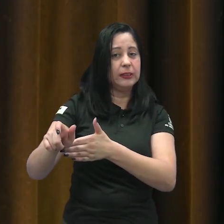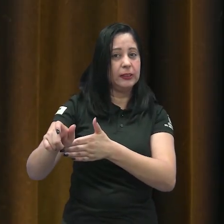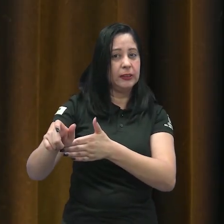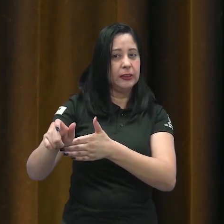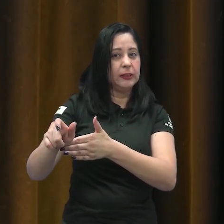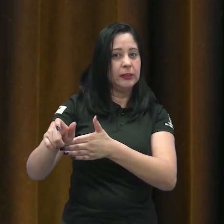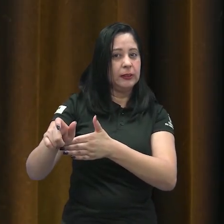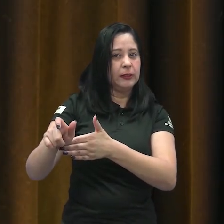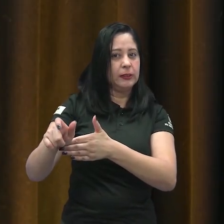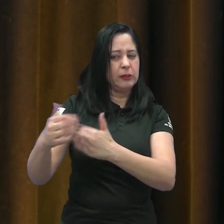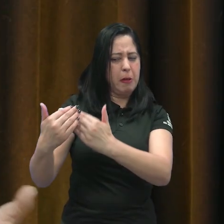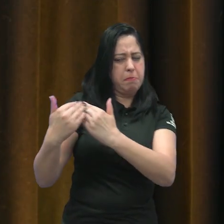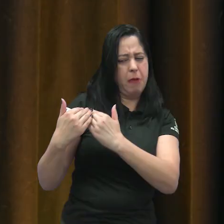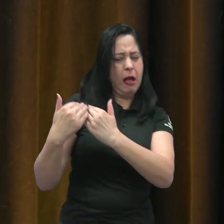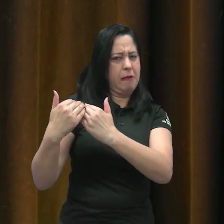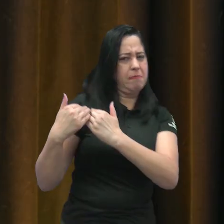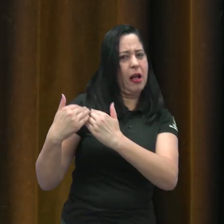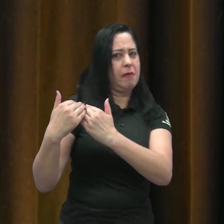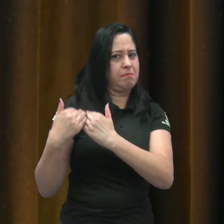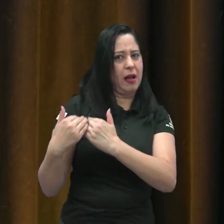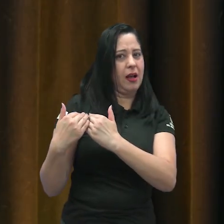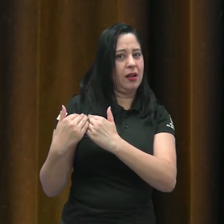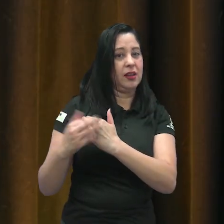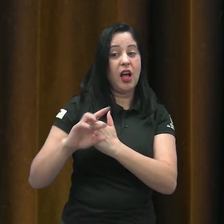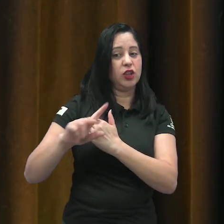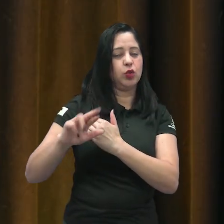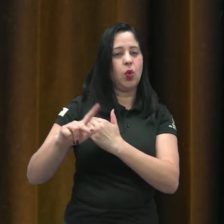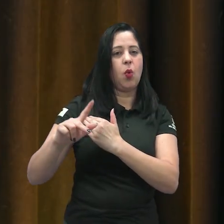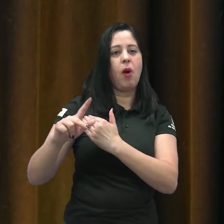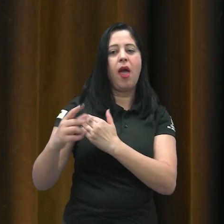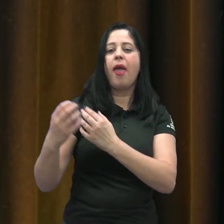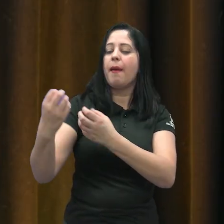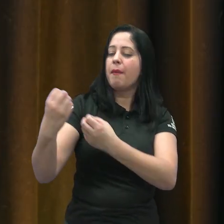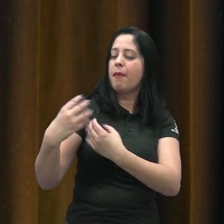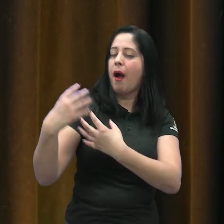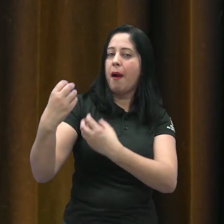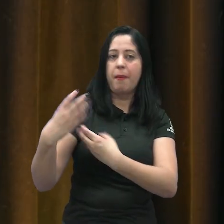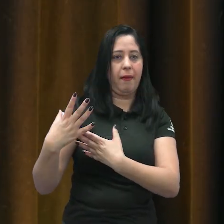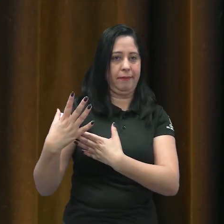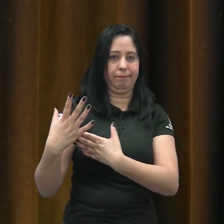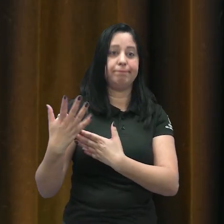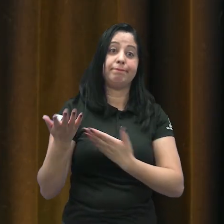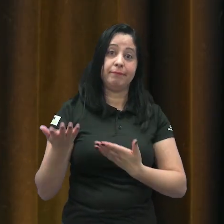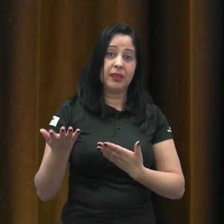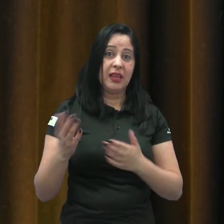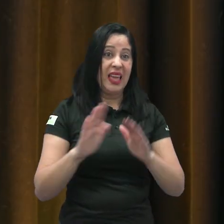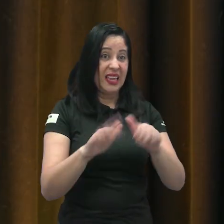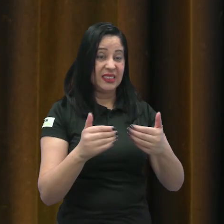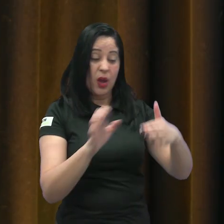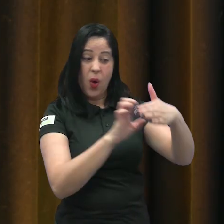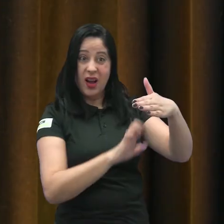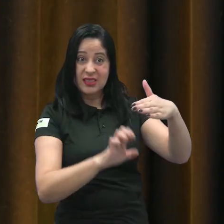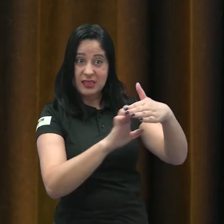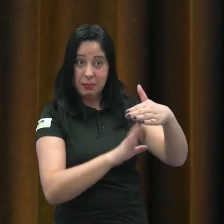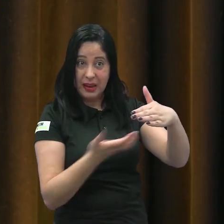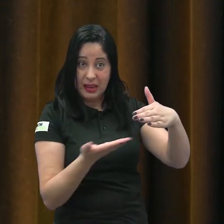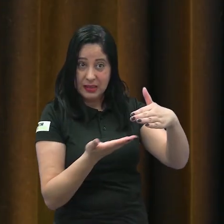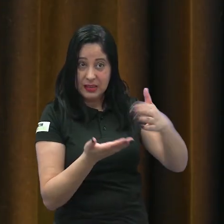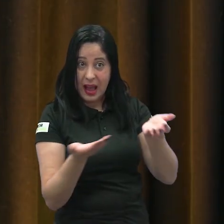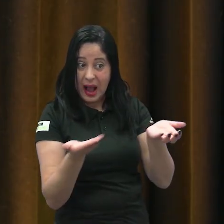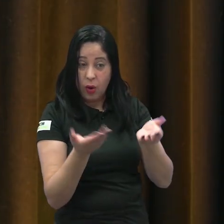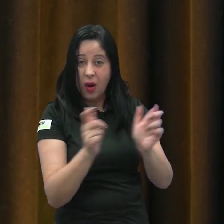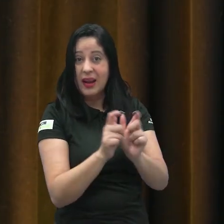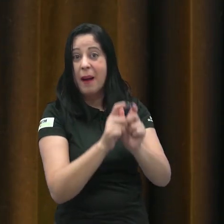de comando e não de troca. Então, as empresas estão dando atenção hoje em dia